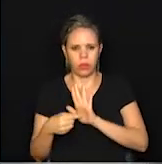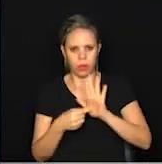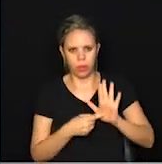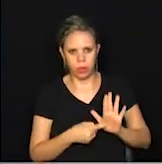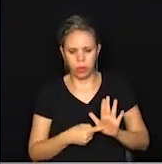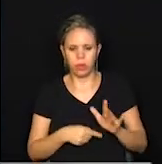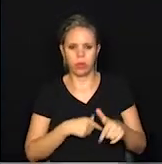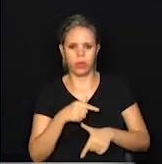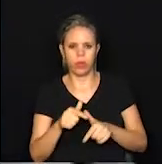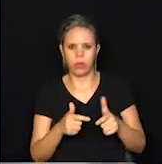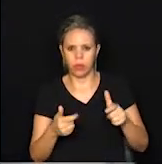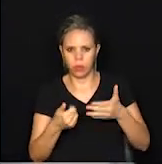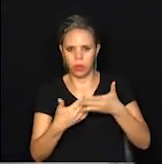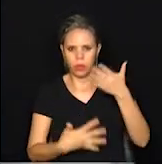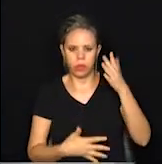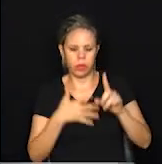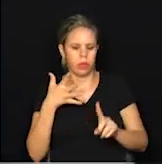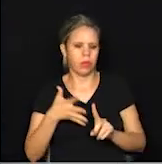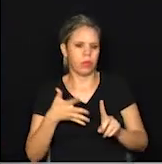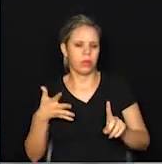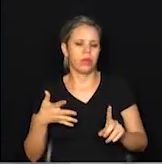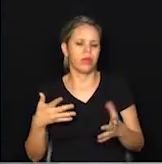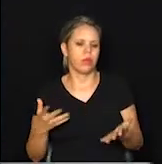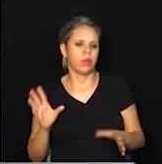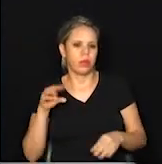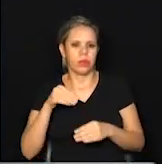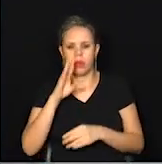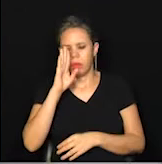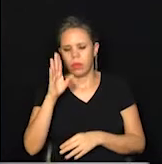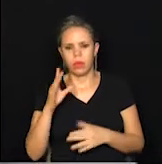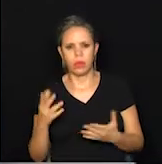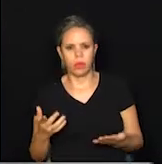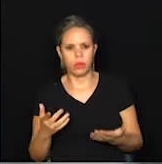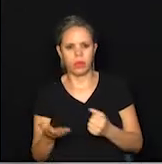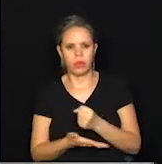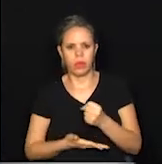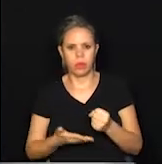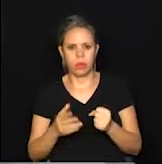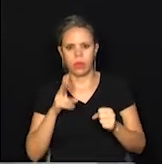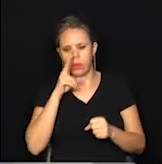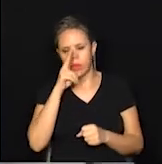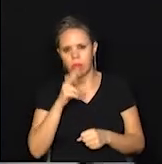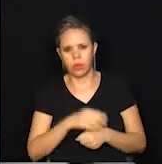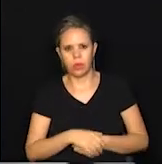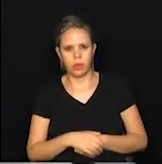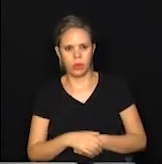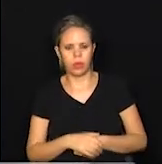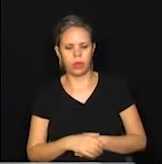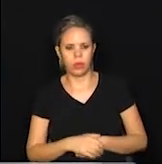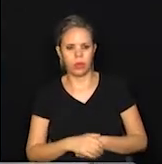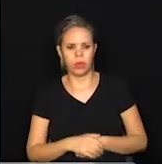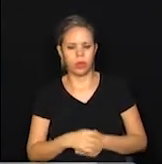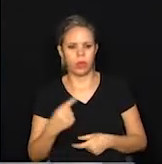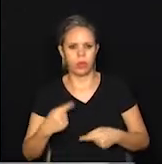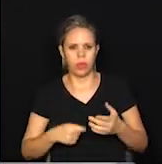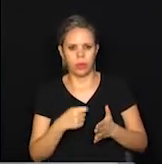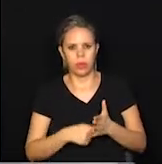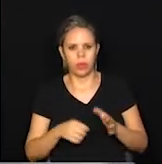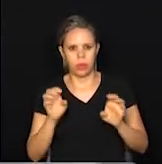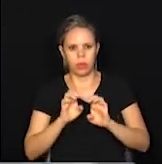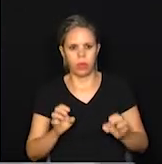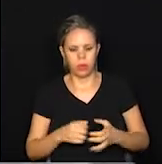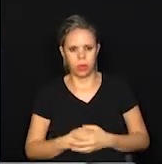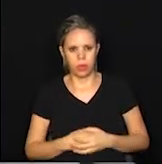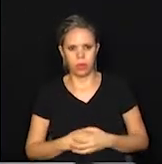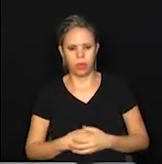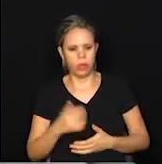Esse trabalho tem que estar fundamentado em um alicerce forte, né, em uma política bem estruturada.